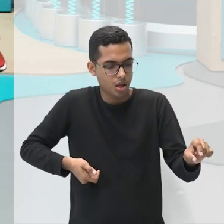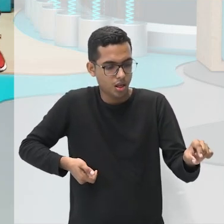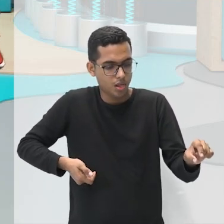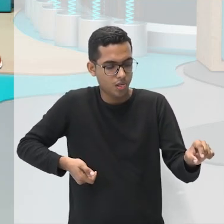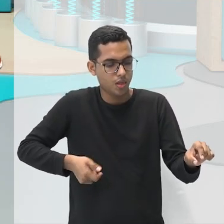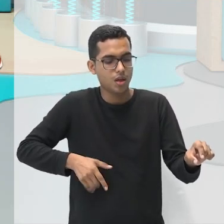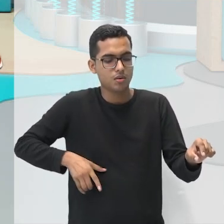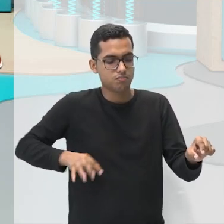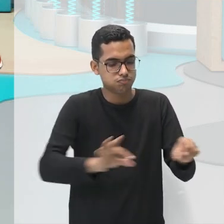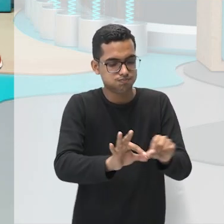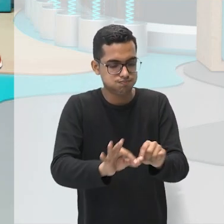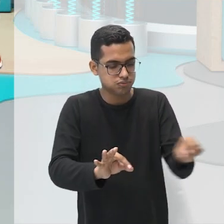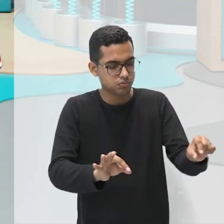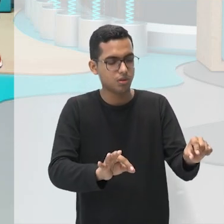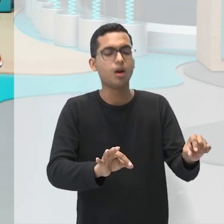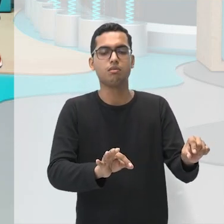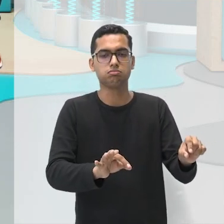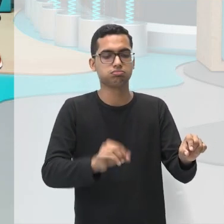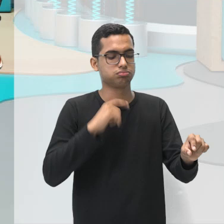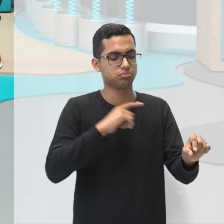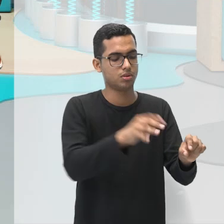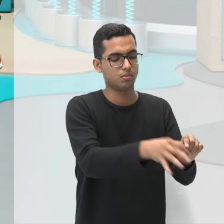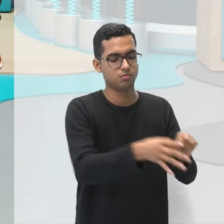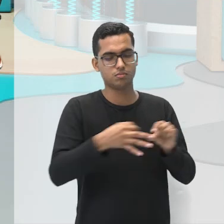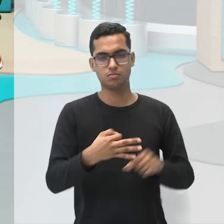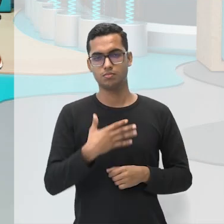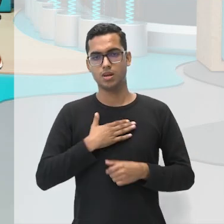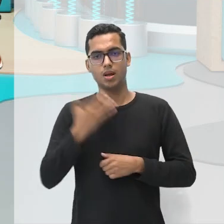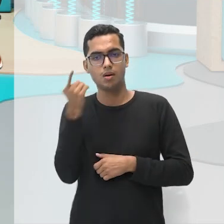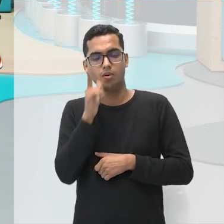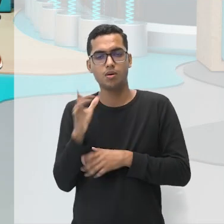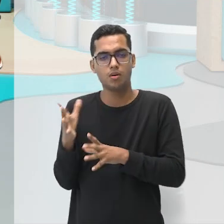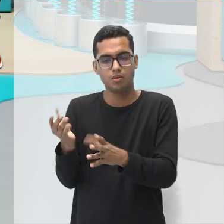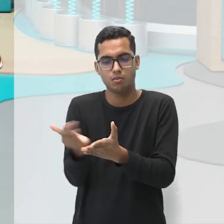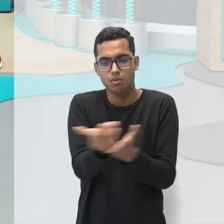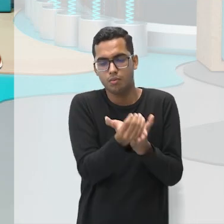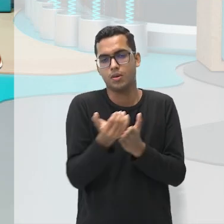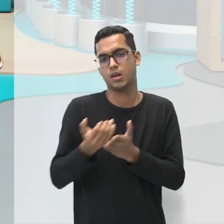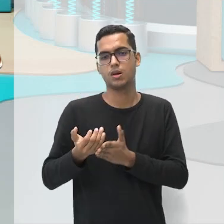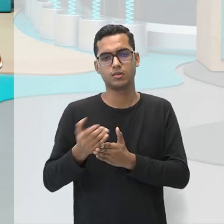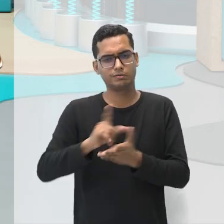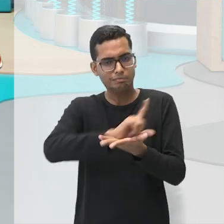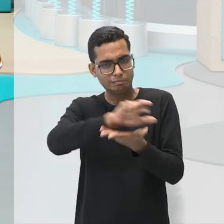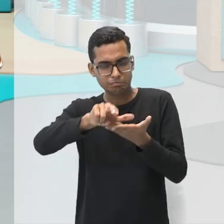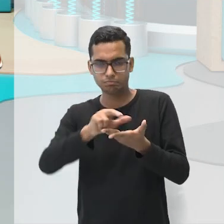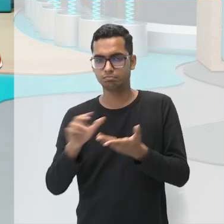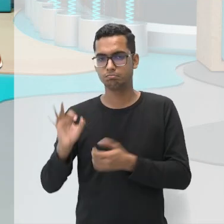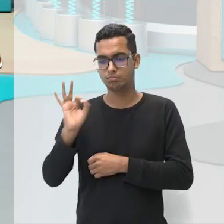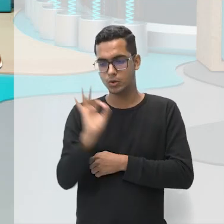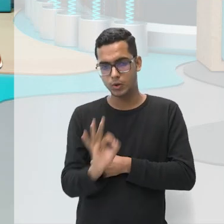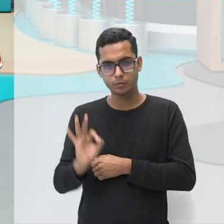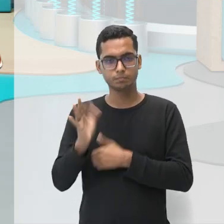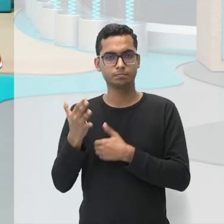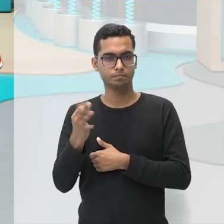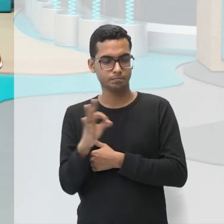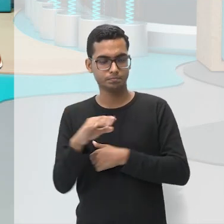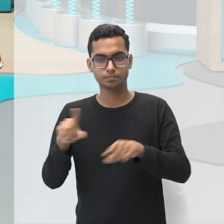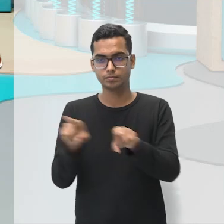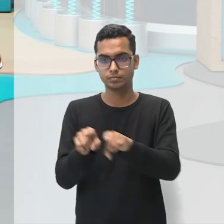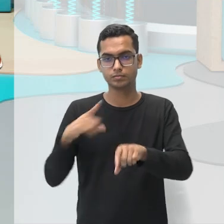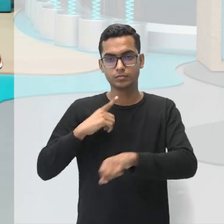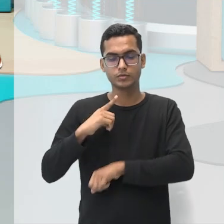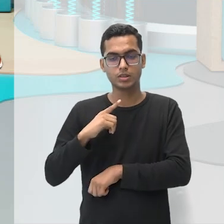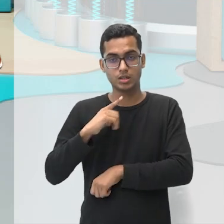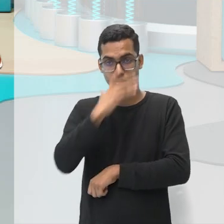ele amealhar, que ele conseguir acumular, tá bom? Então, quem tiver mais bolinhas ali, quem